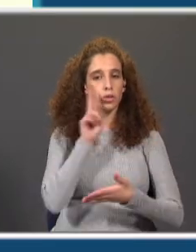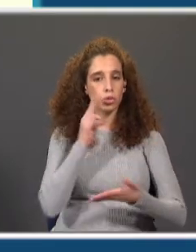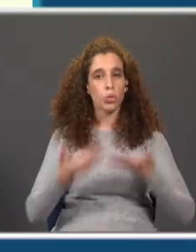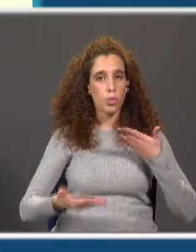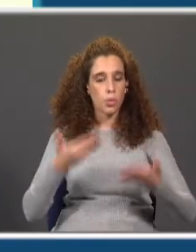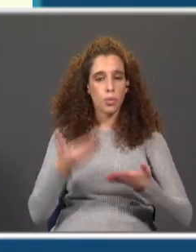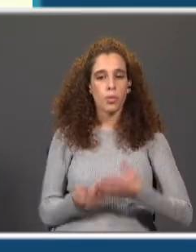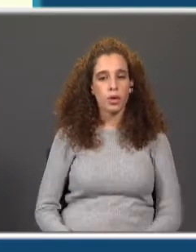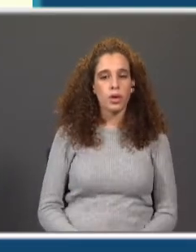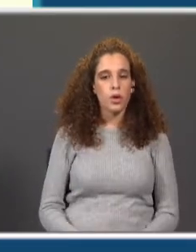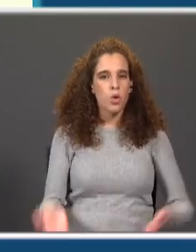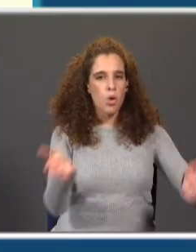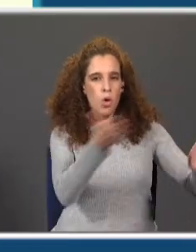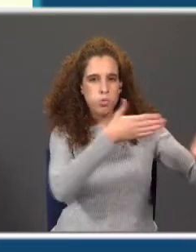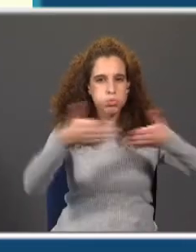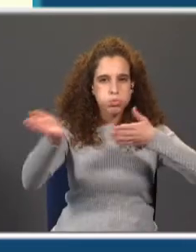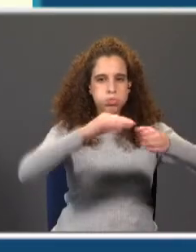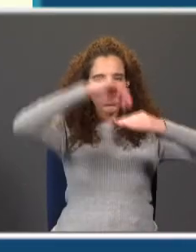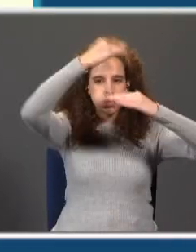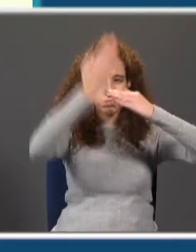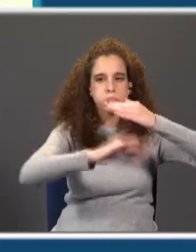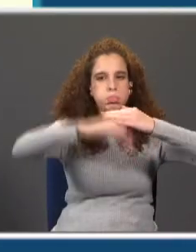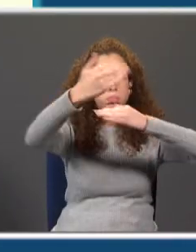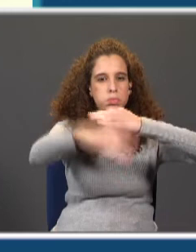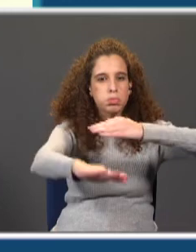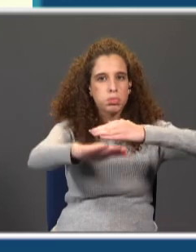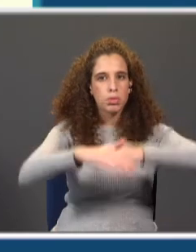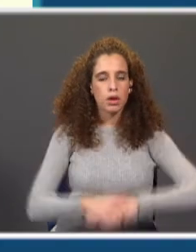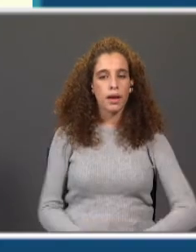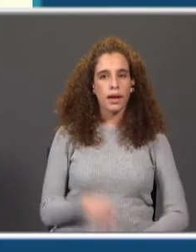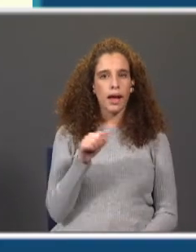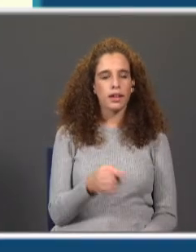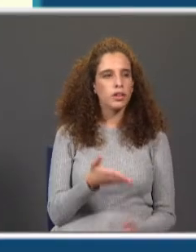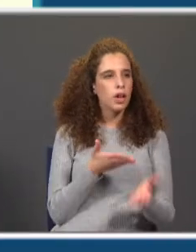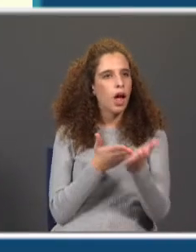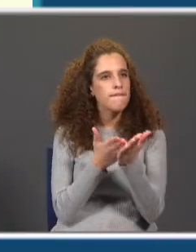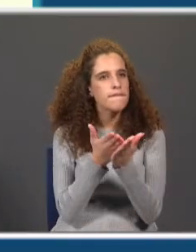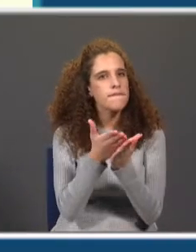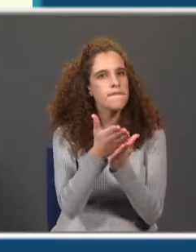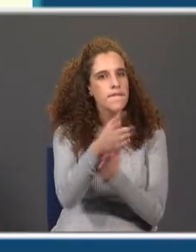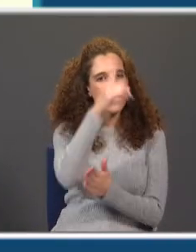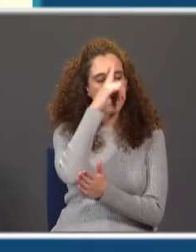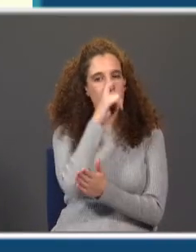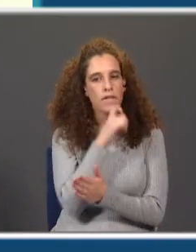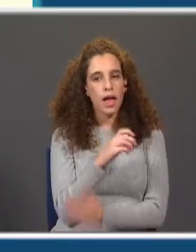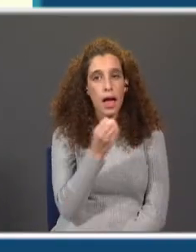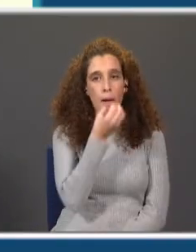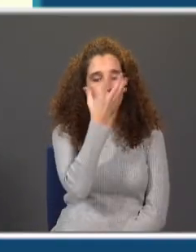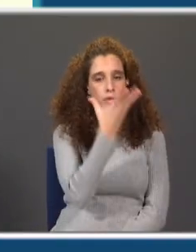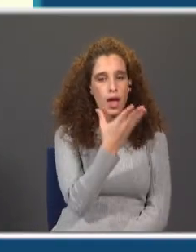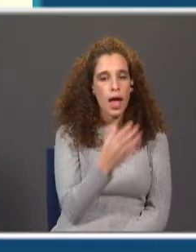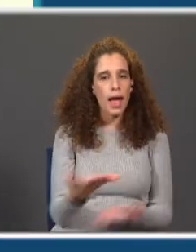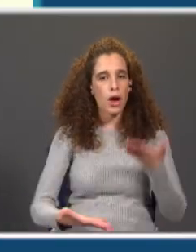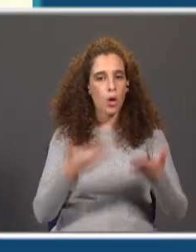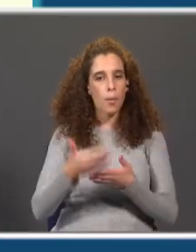as ondas. É aquilo que lhe faz manter as memórias, não é? A acácia é comparada a um mastro que